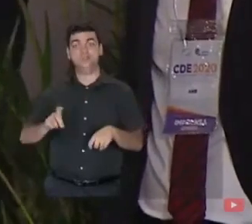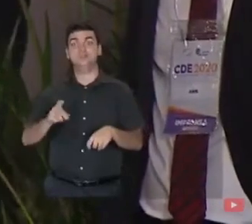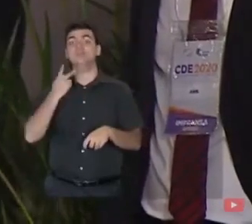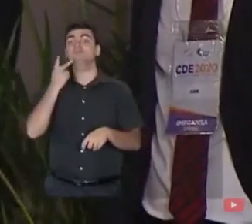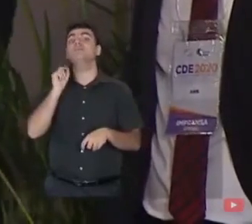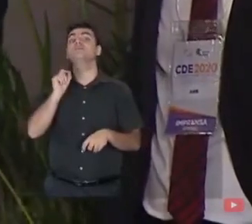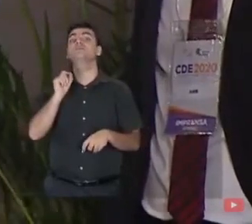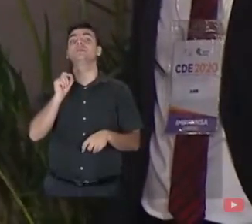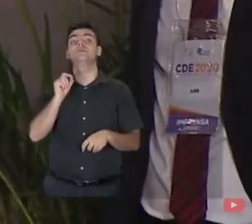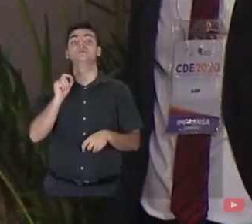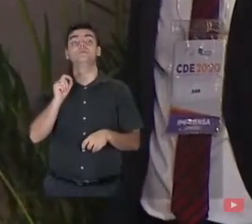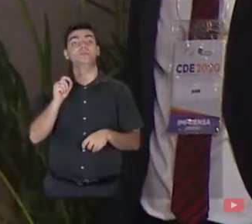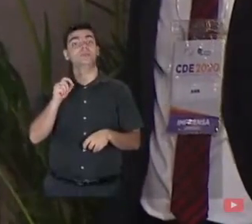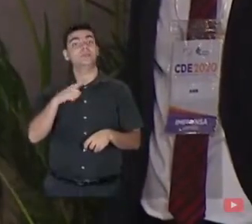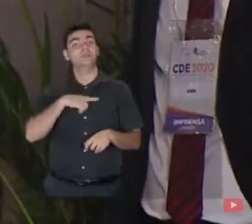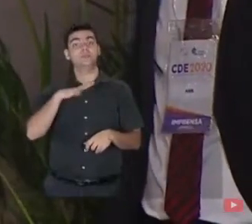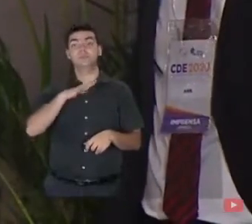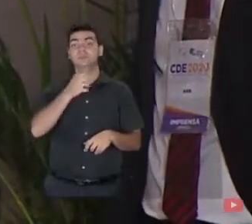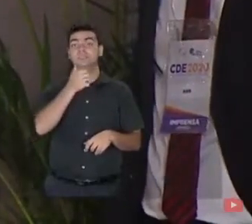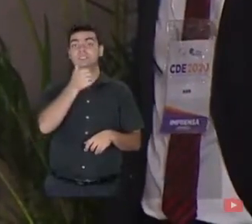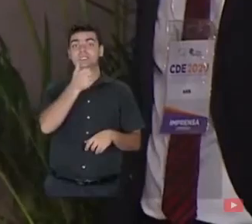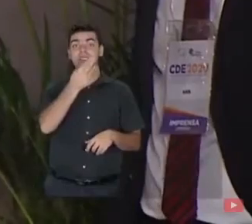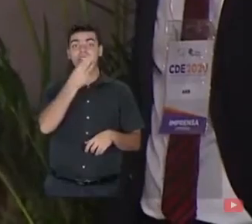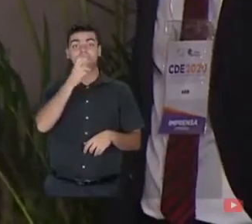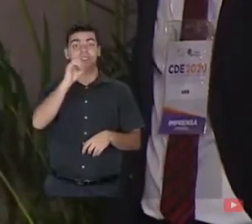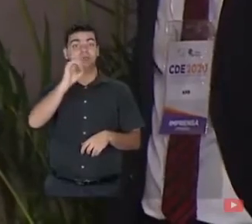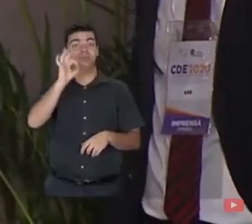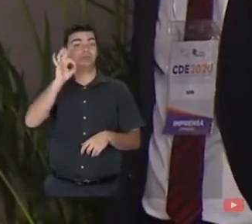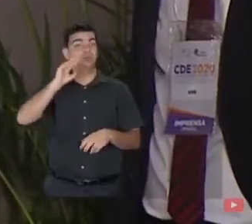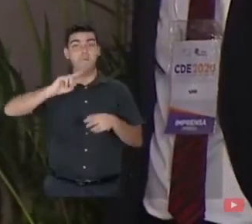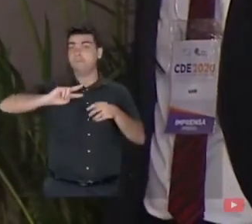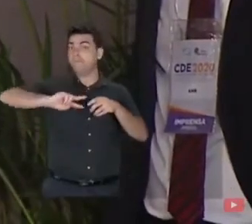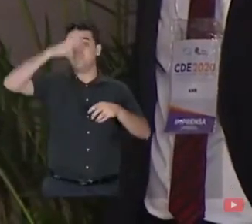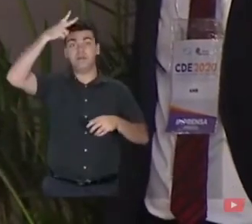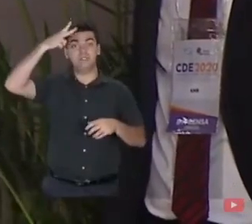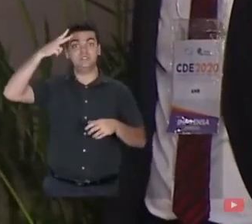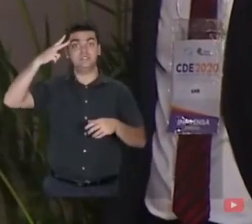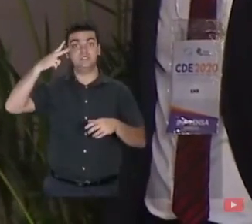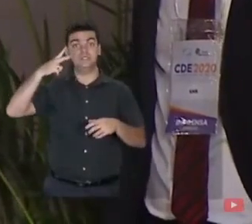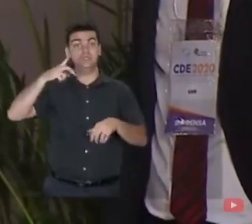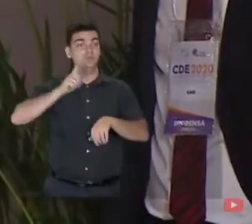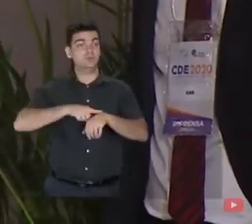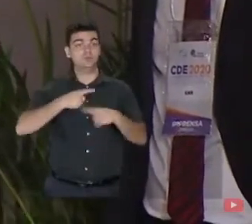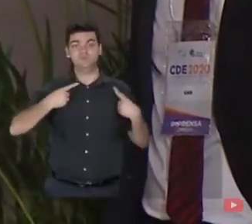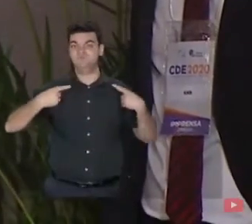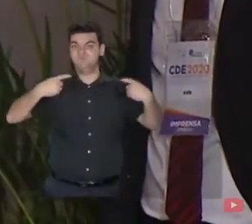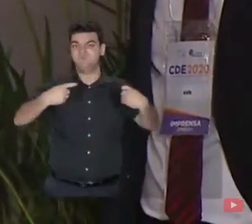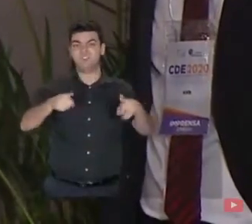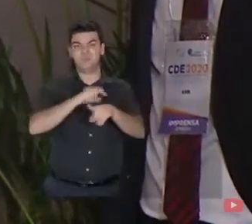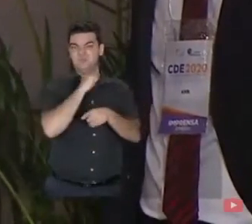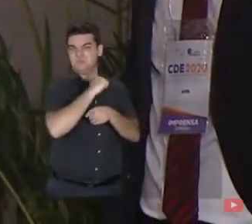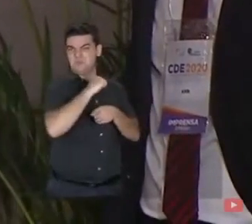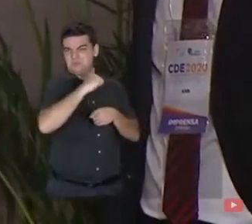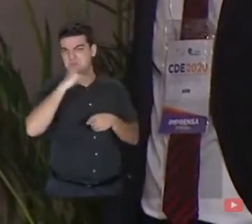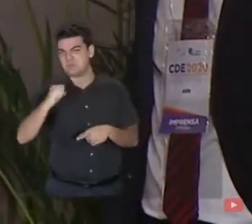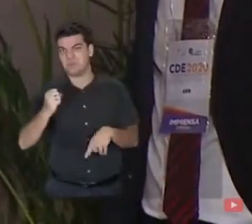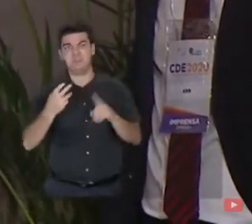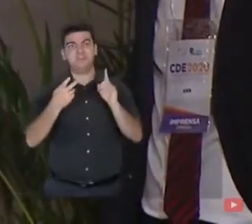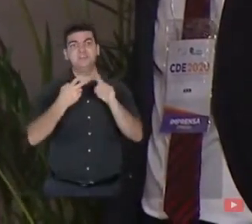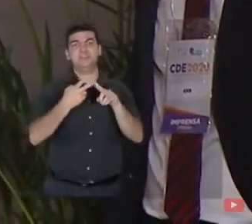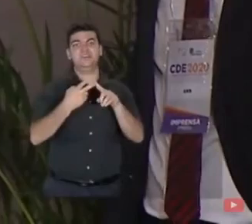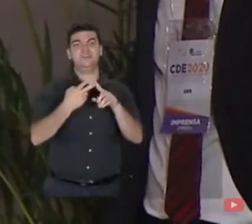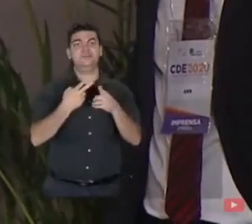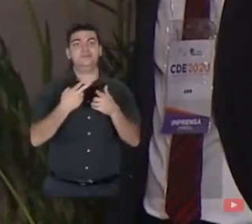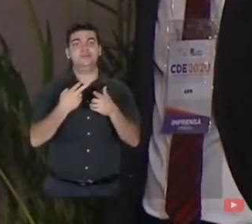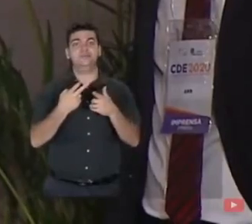que houve aí um aumento de 130% em casos de homicídios, em casos